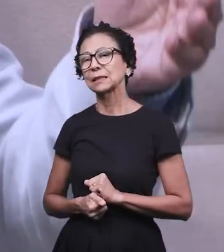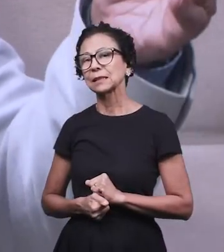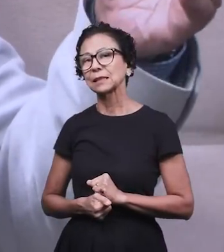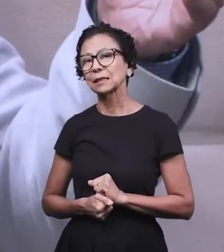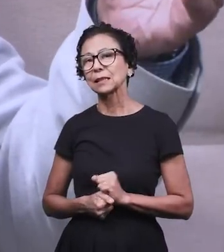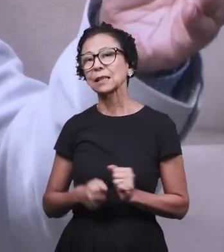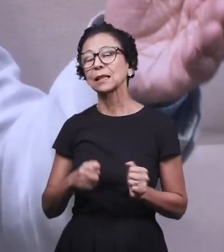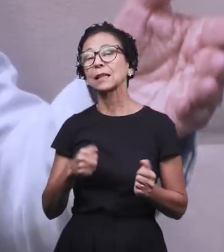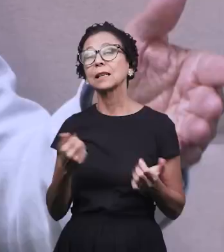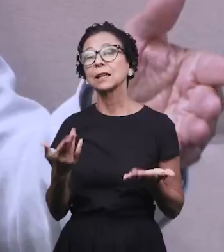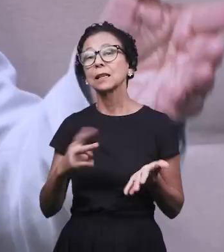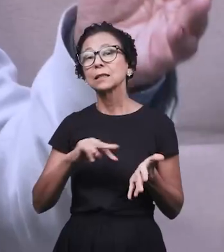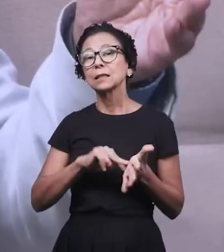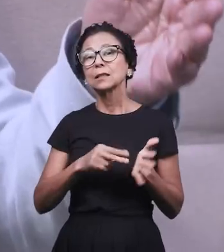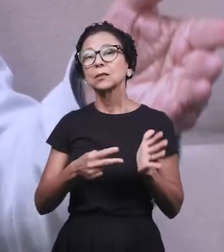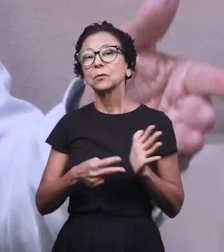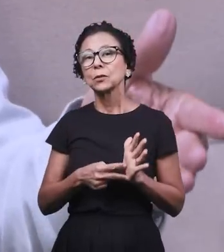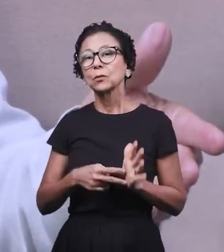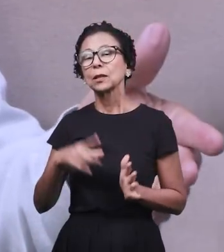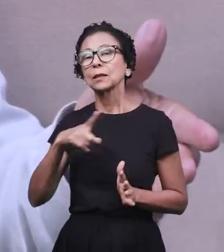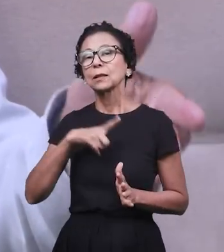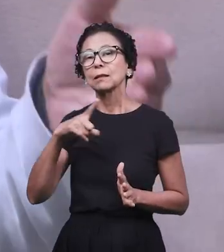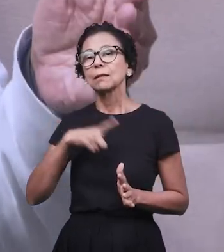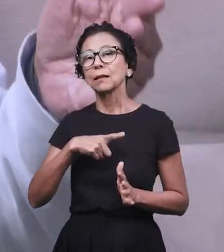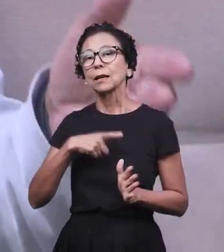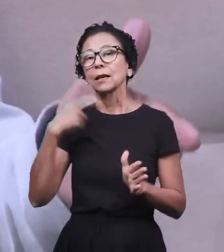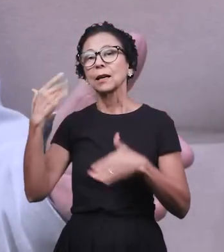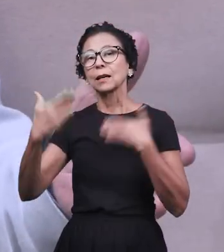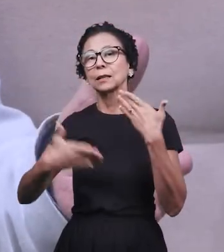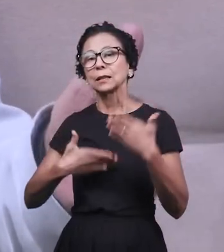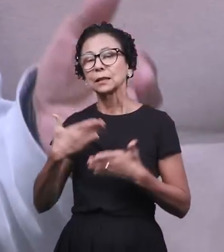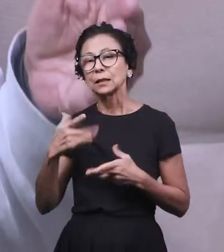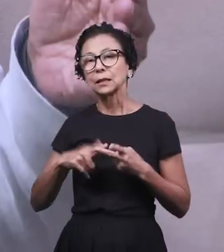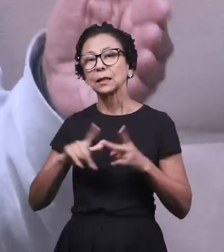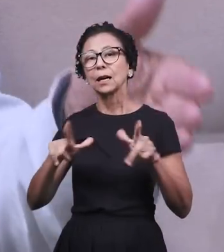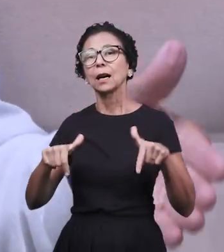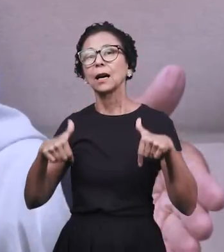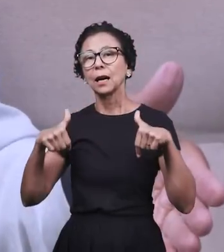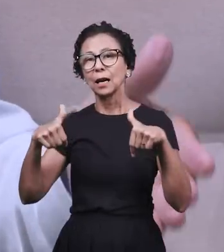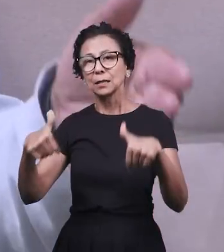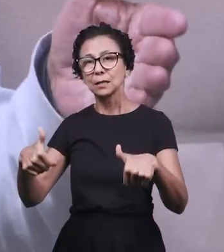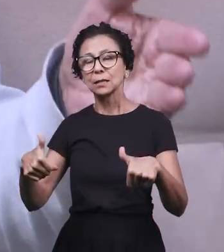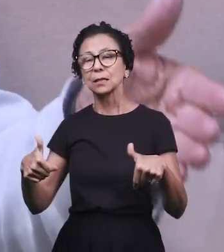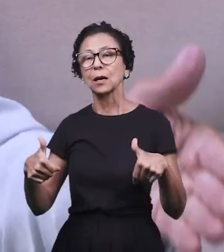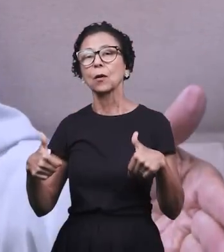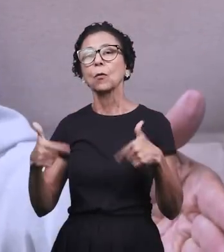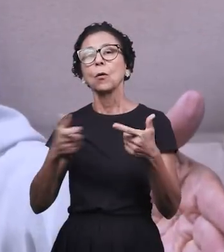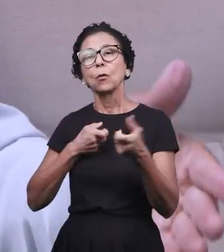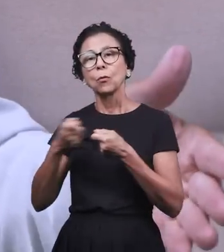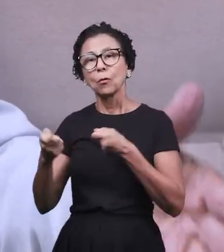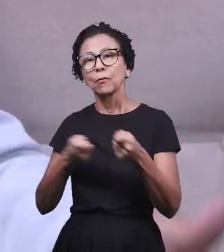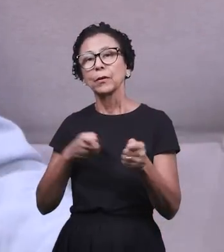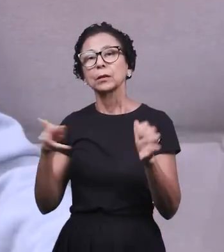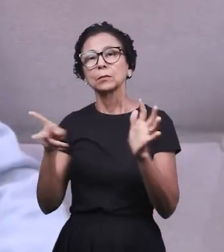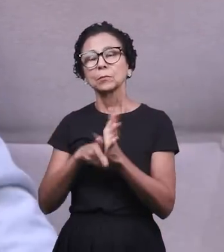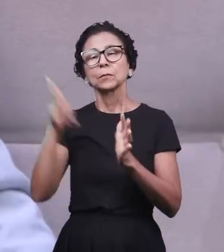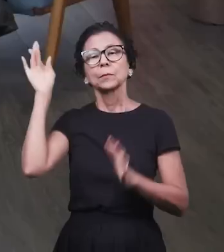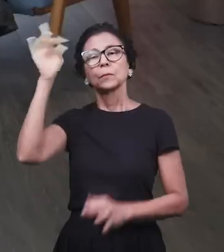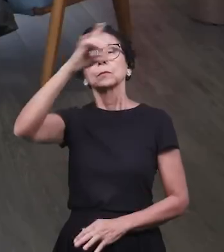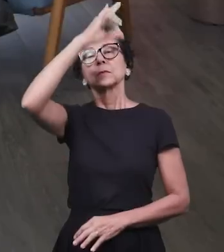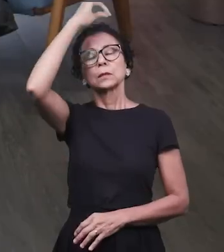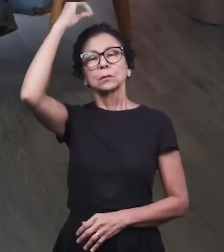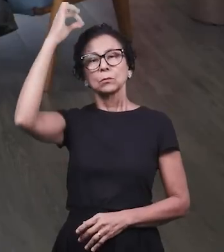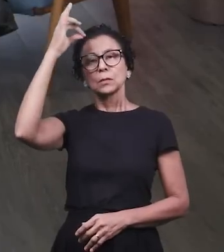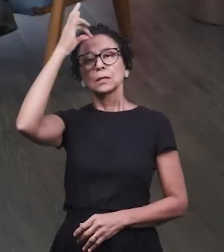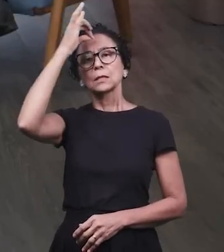igreja que é cheia da alegria, da ação, da operação, do governo do Espírito Santo.